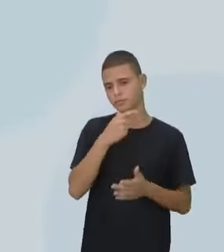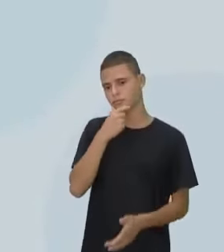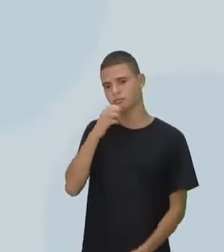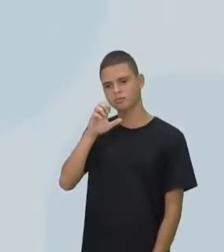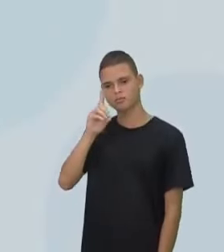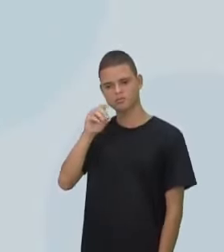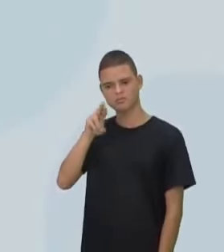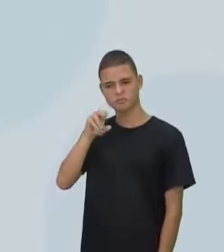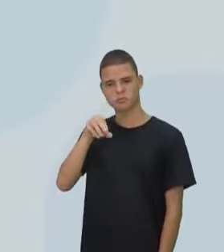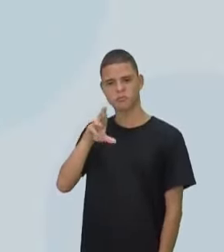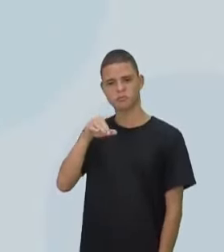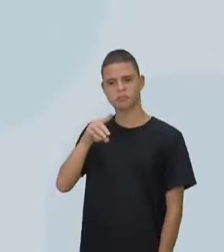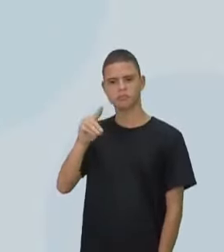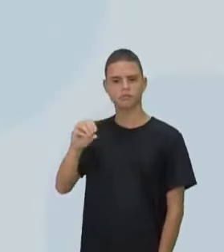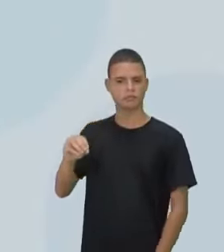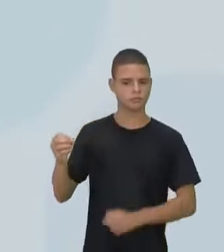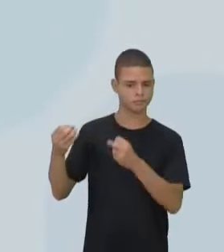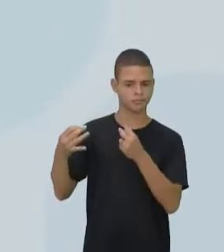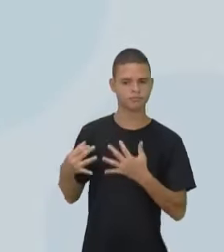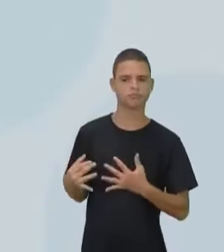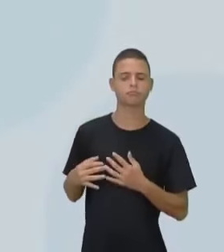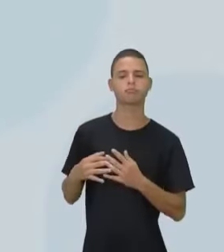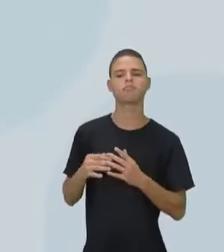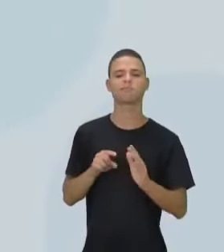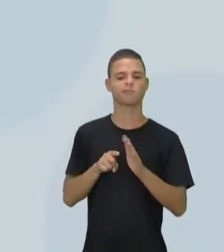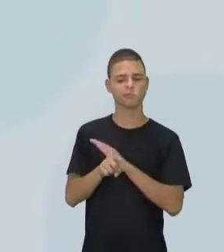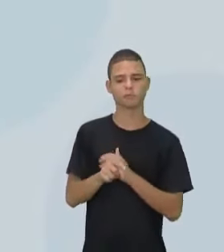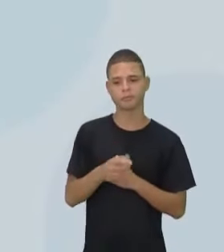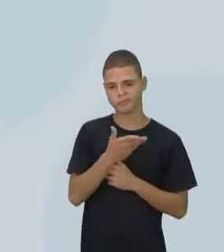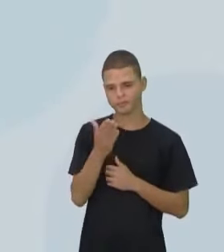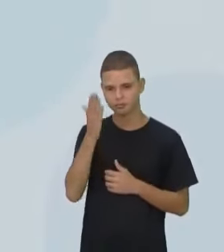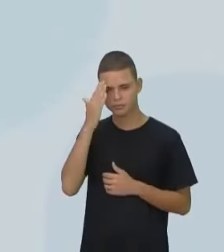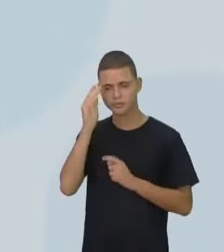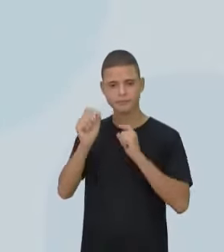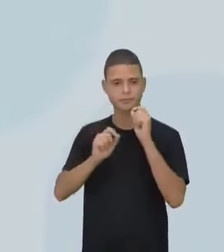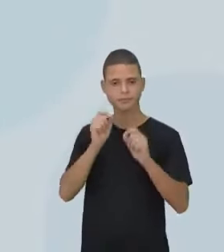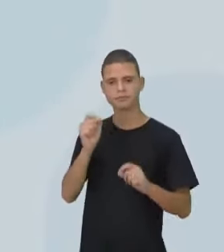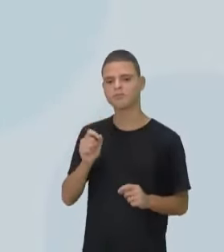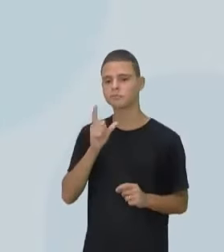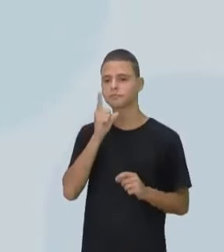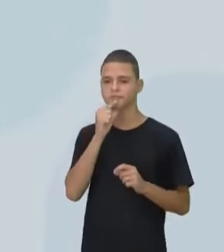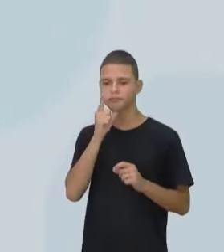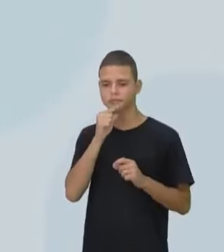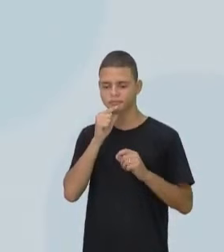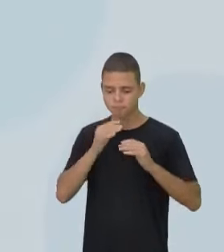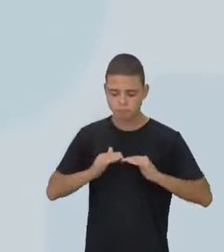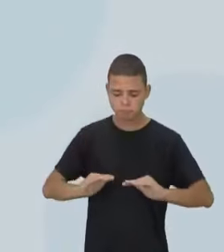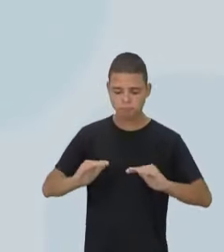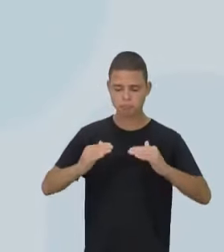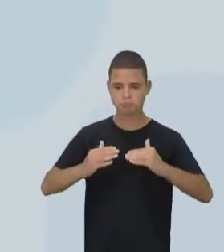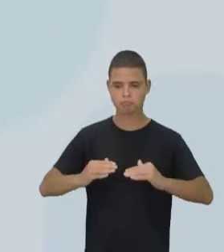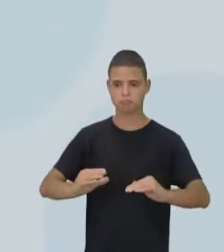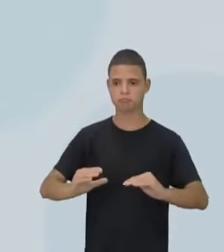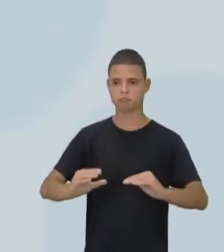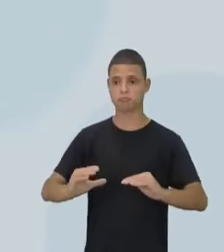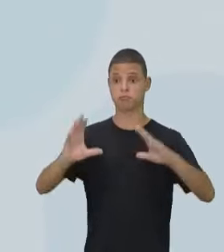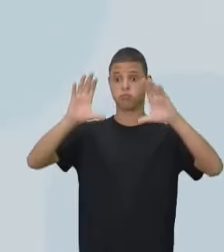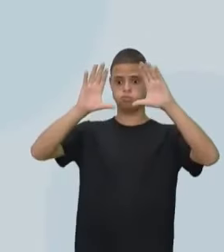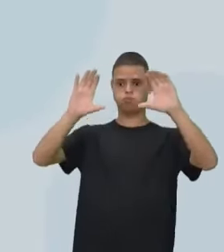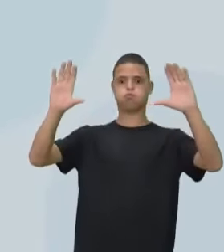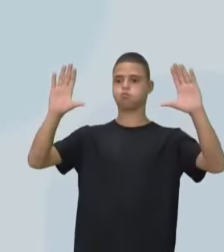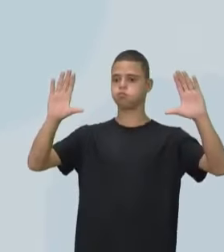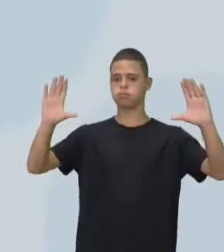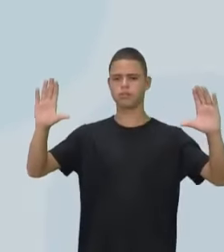para a gente, vocês por acaso sabem o que são rios voadores? Alguém já ouviu essa expressão?